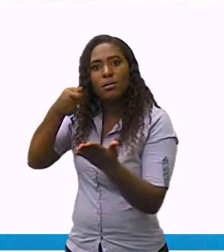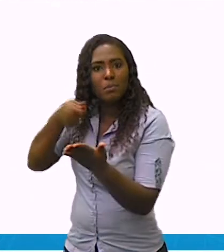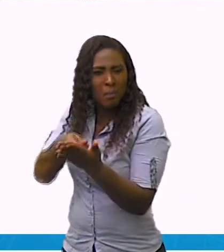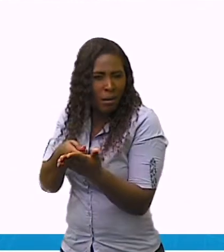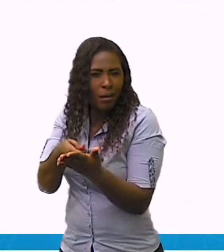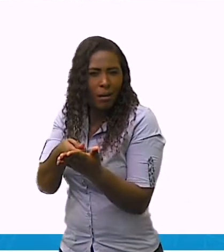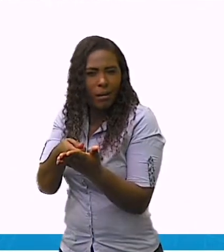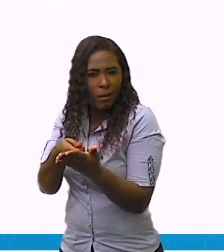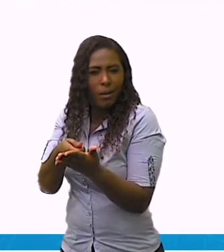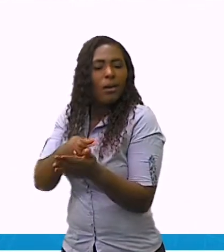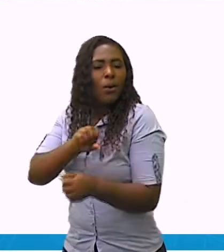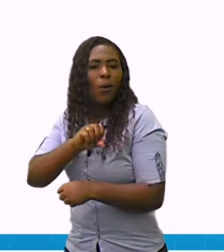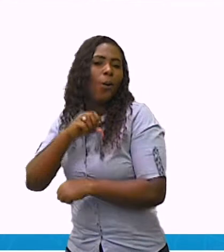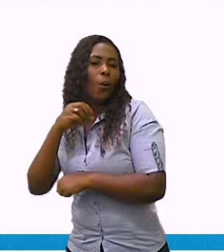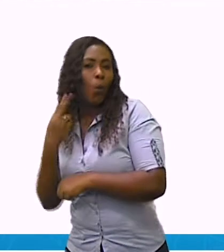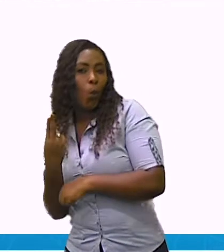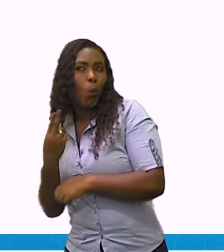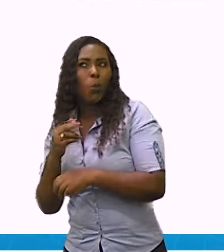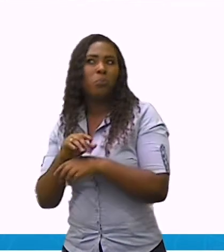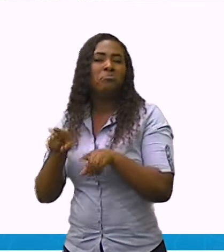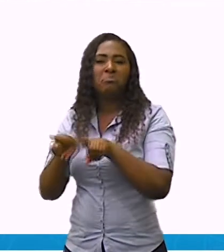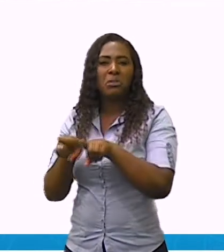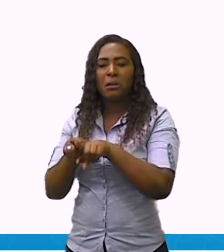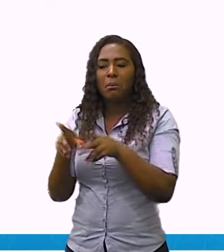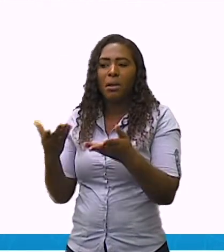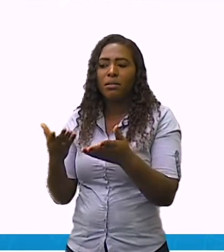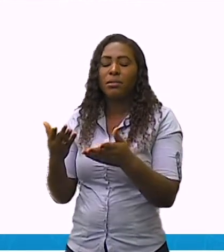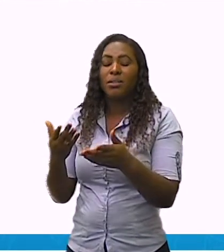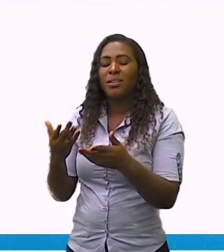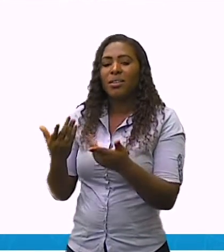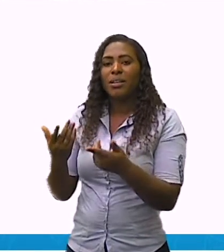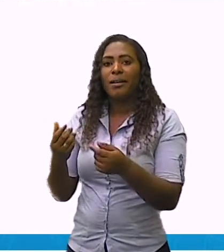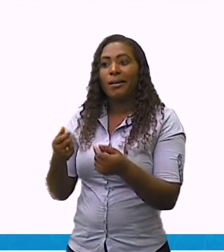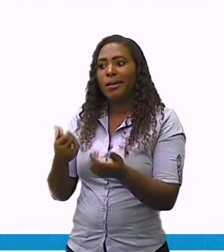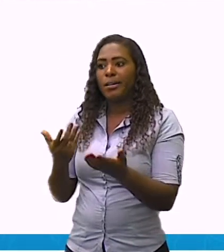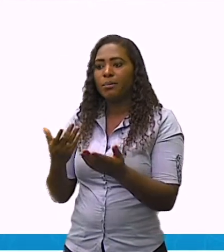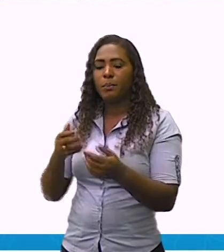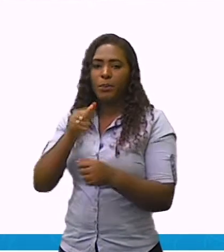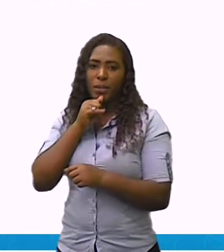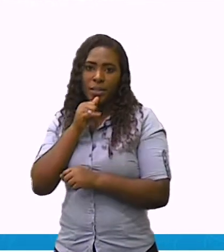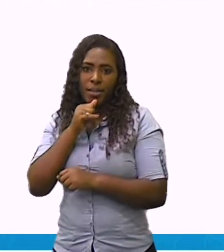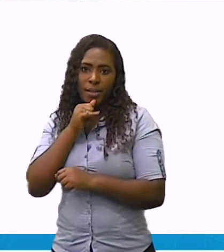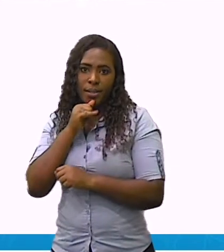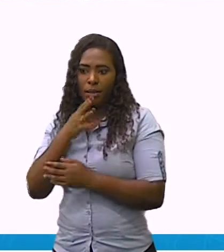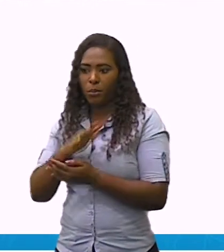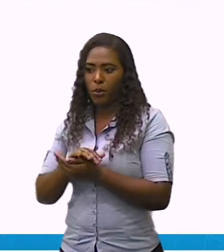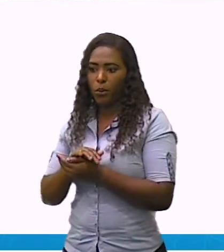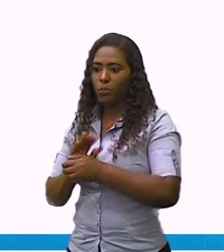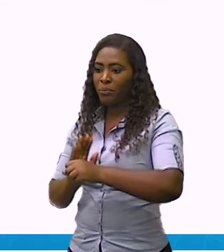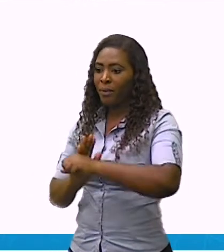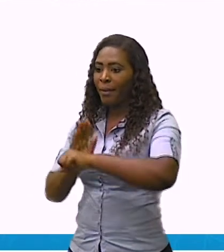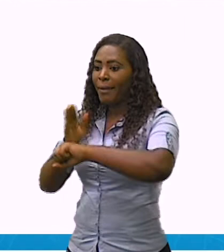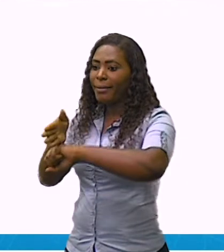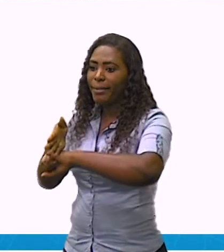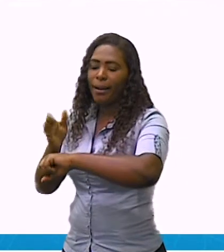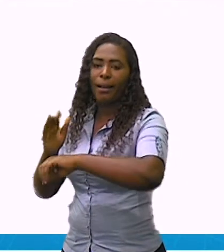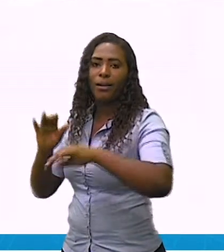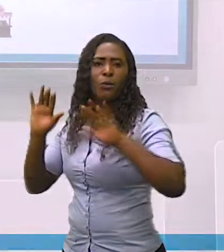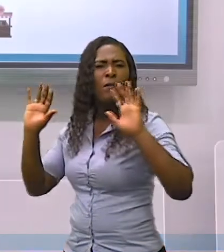uso de serviços que gerem despesas para as pessoas, como, por exemplo, a entrada em